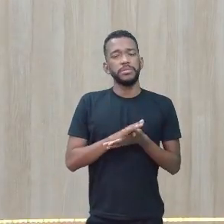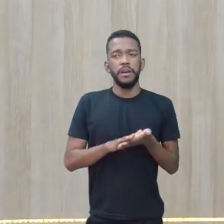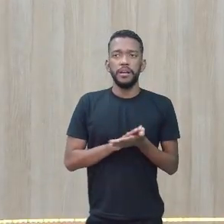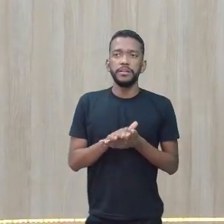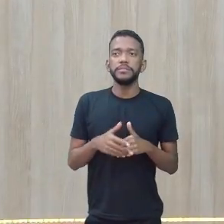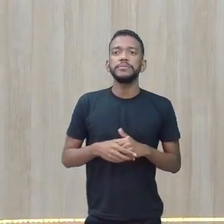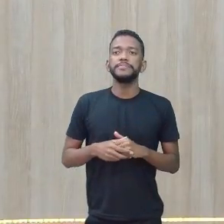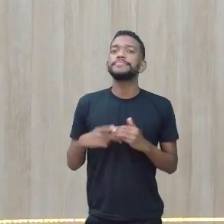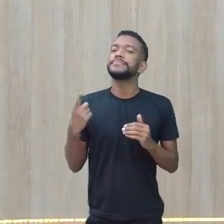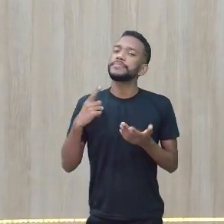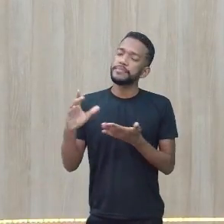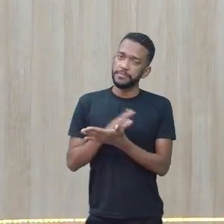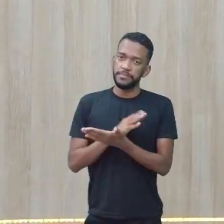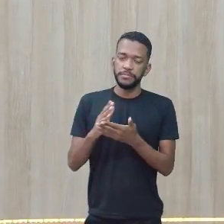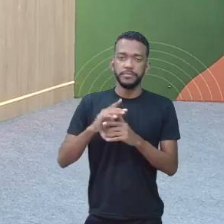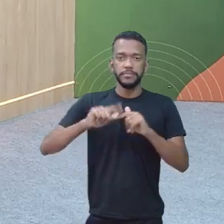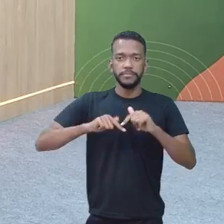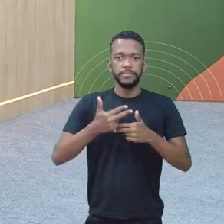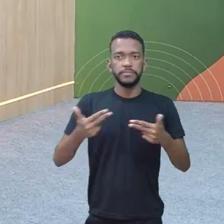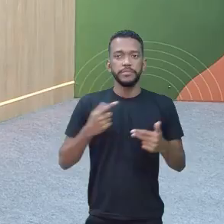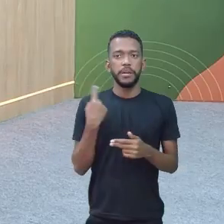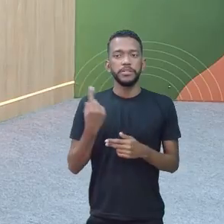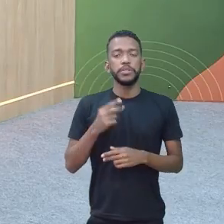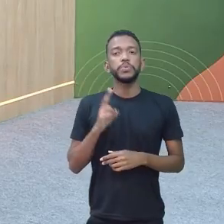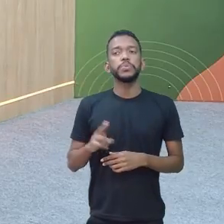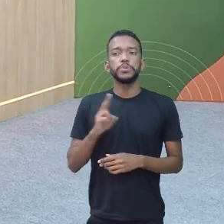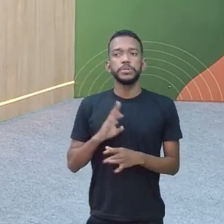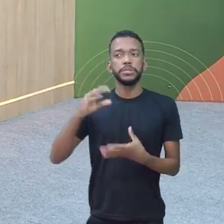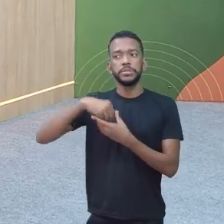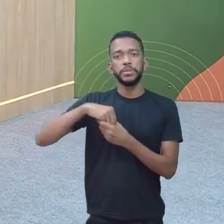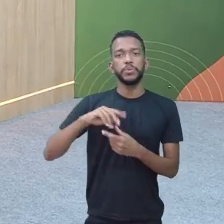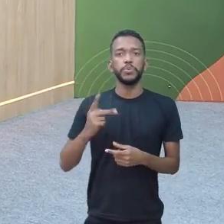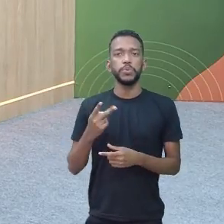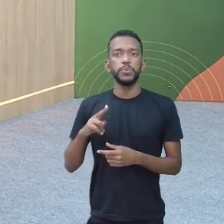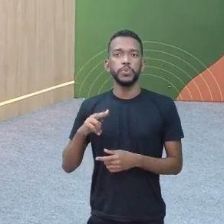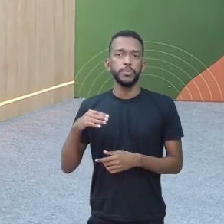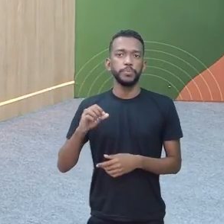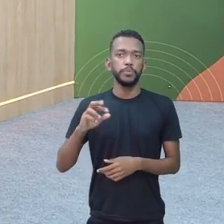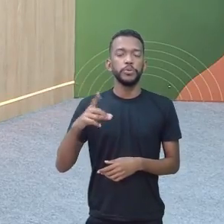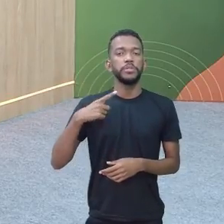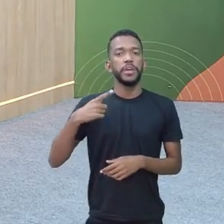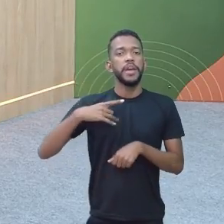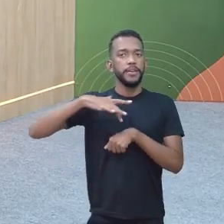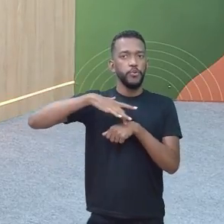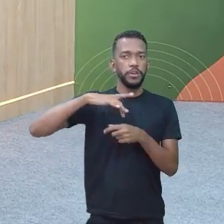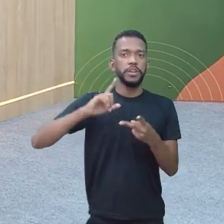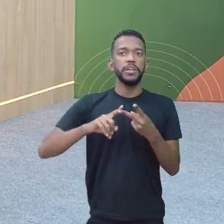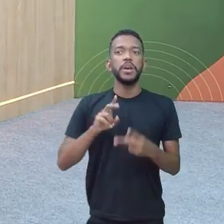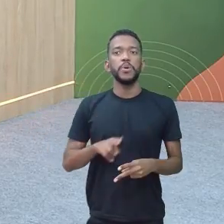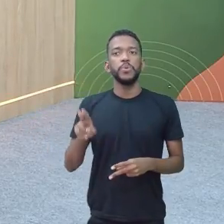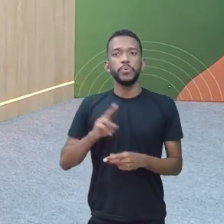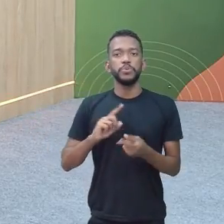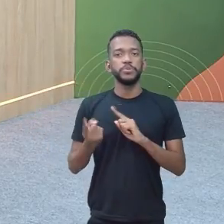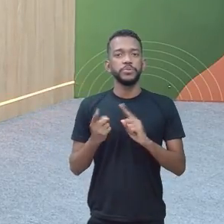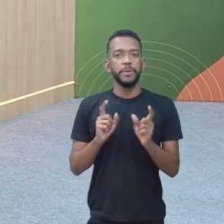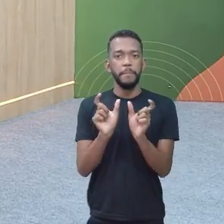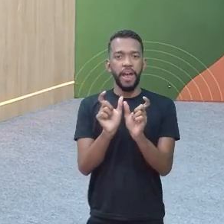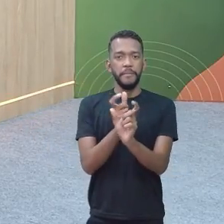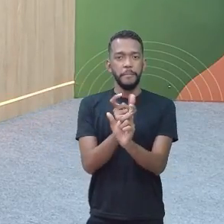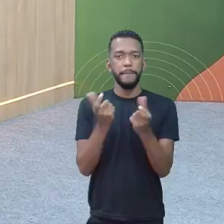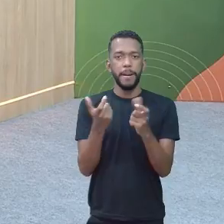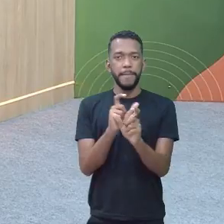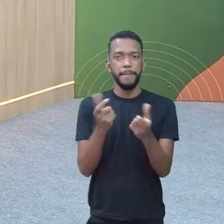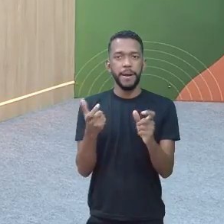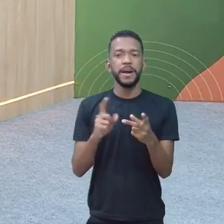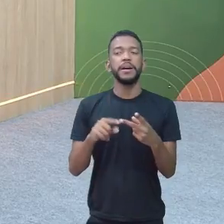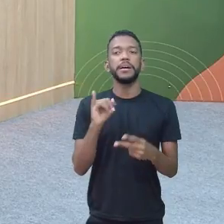alguns recursos que a gente utiliza na obtenção do humor são a ironia, o uso ambíguo das palavras, das